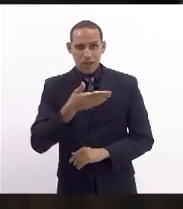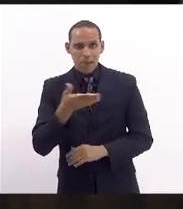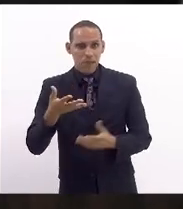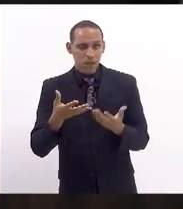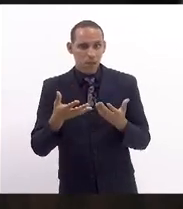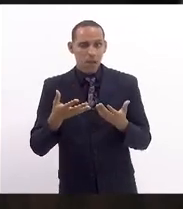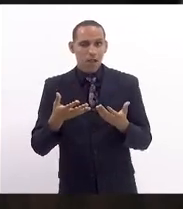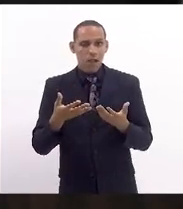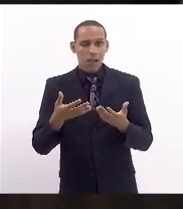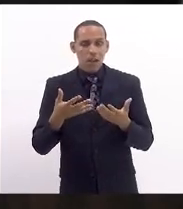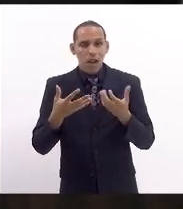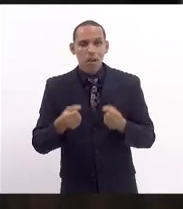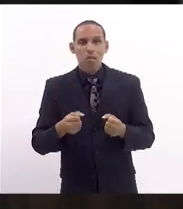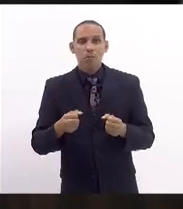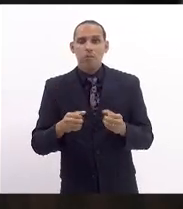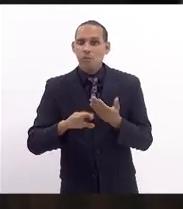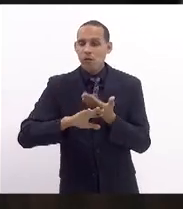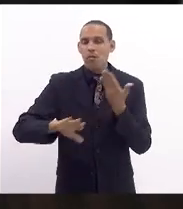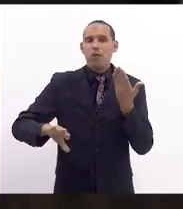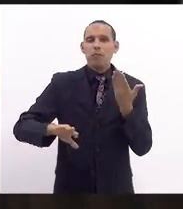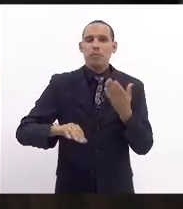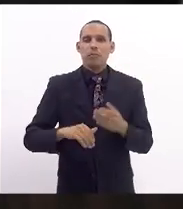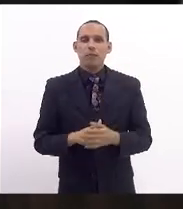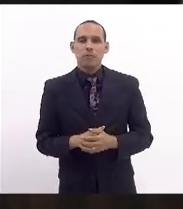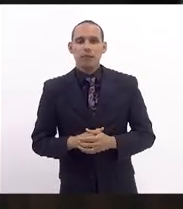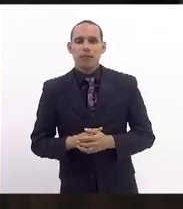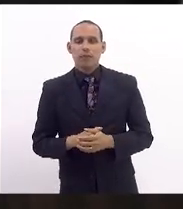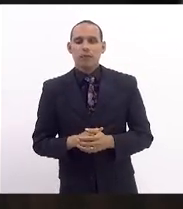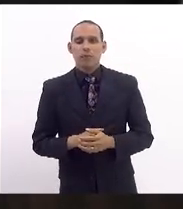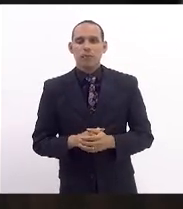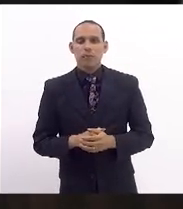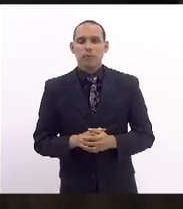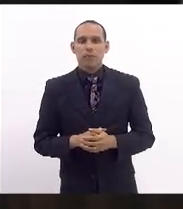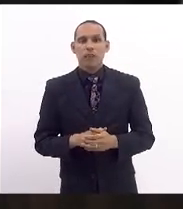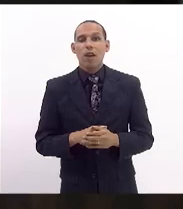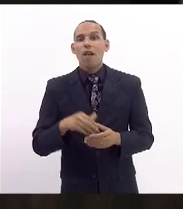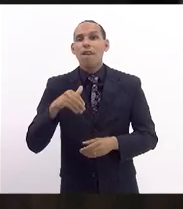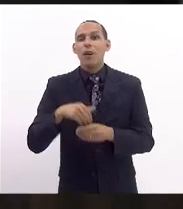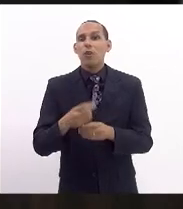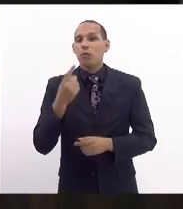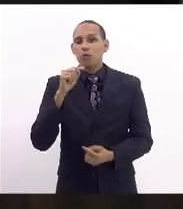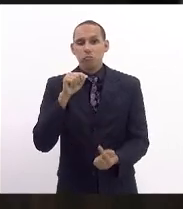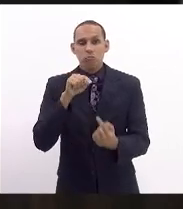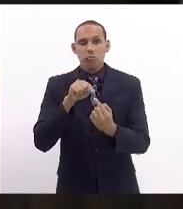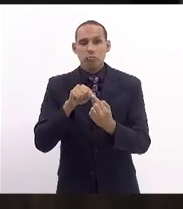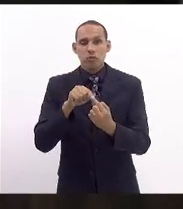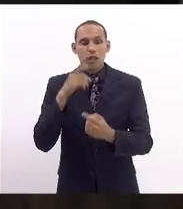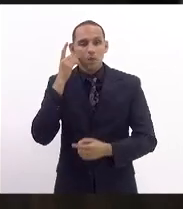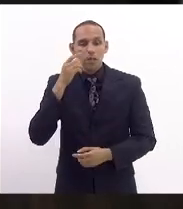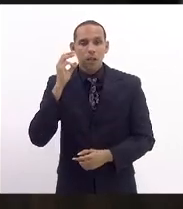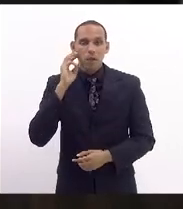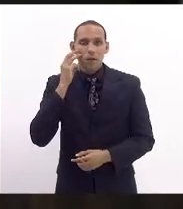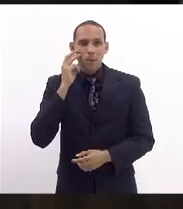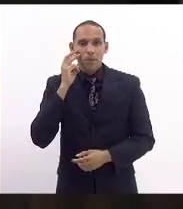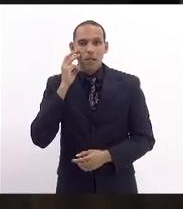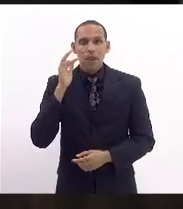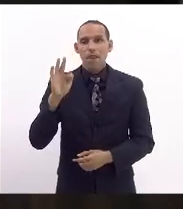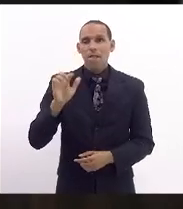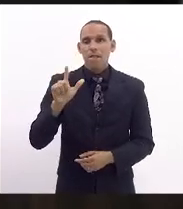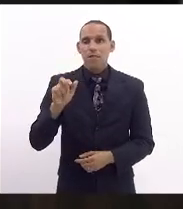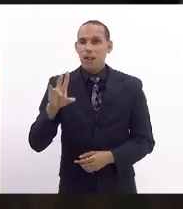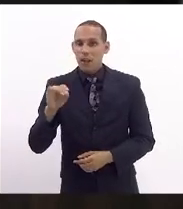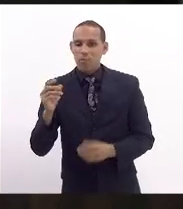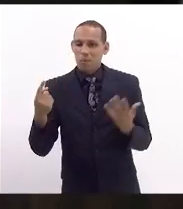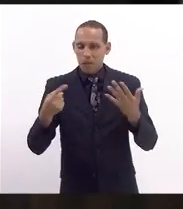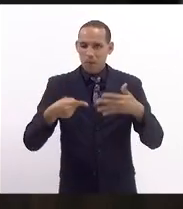aprovam permaneçam Como estão rejeitada com voto favorável a Deputado waldeck Carneiro Deputado Flávio